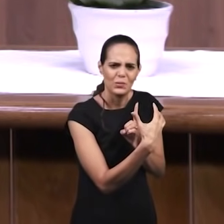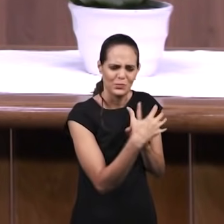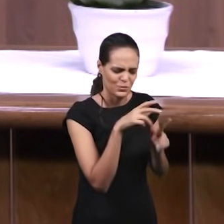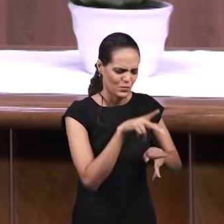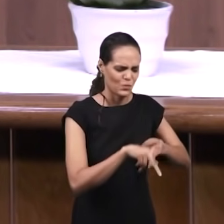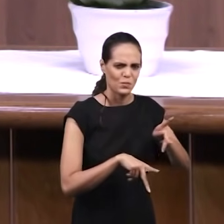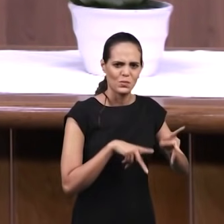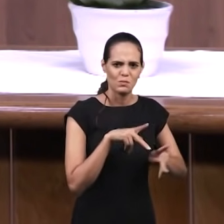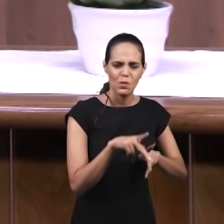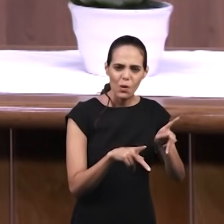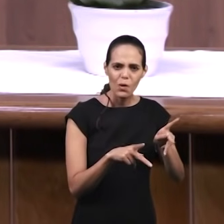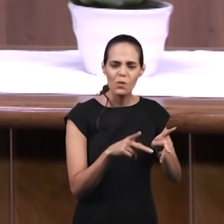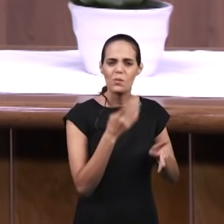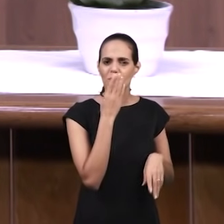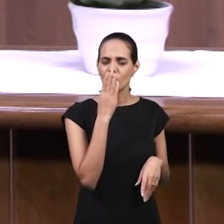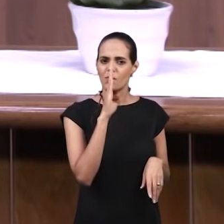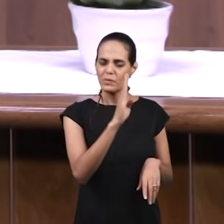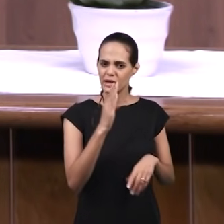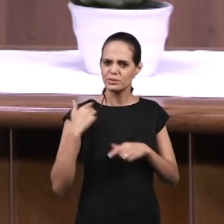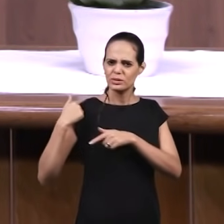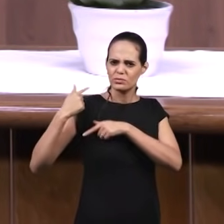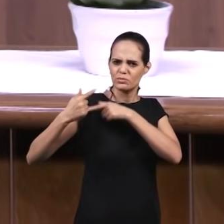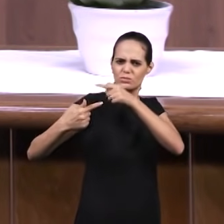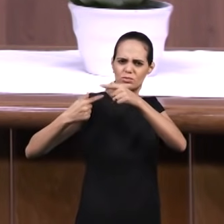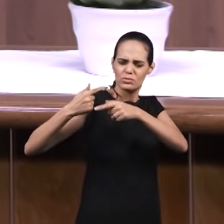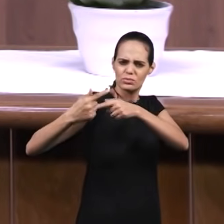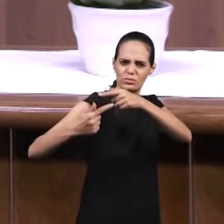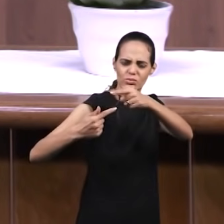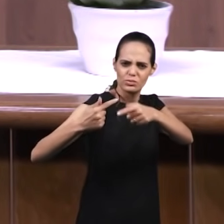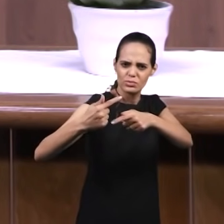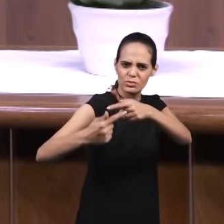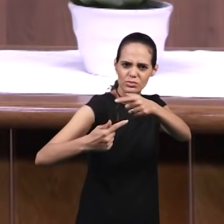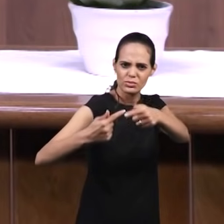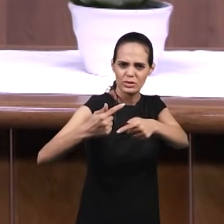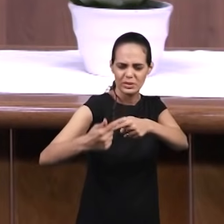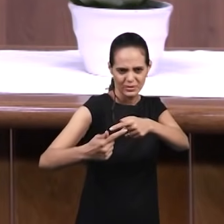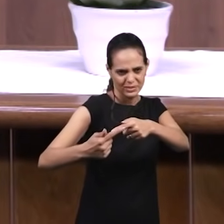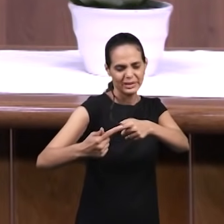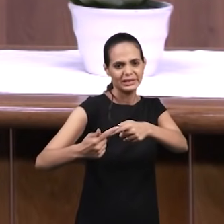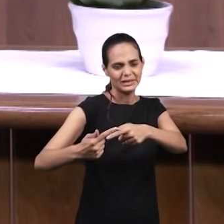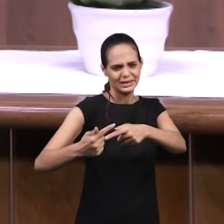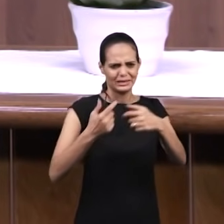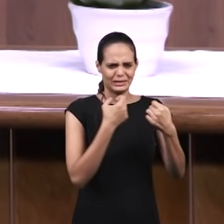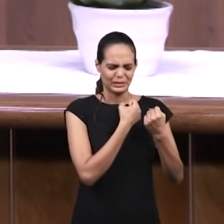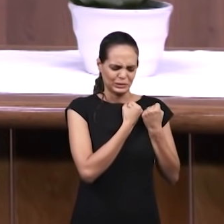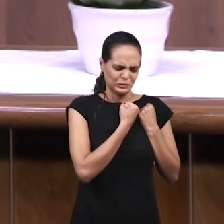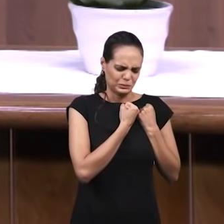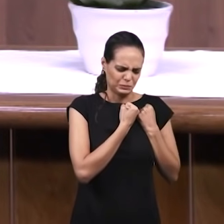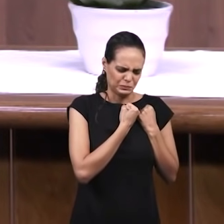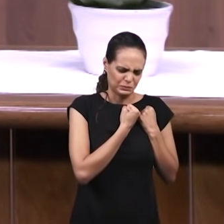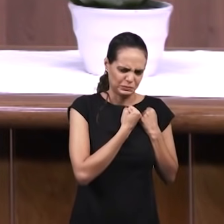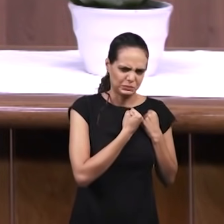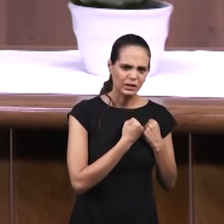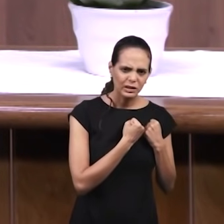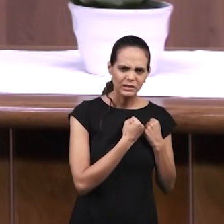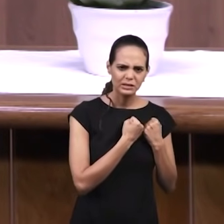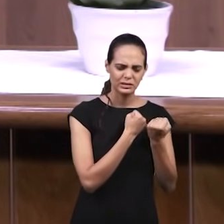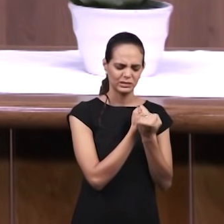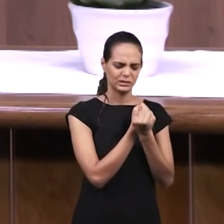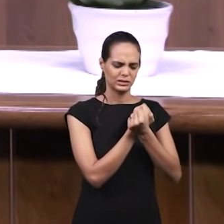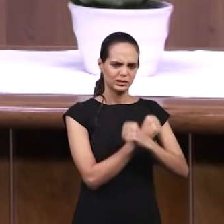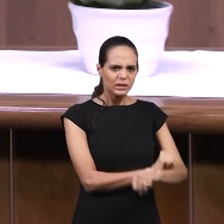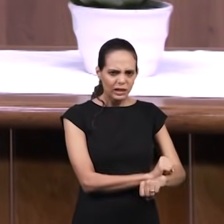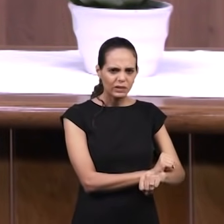sobre eles, com promessa que as futuras gerações continuaria sobre o mesmo peso daquela